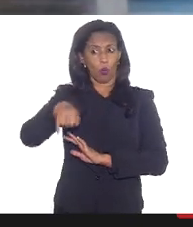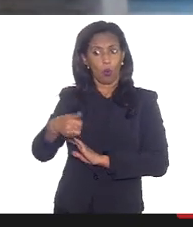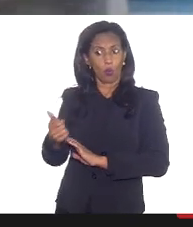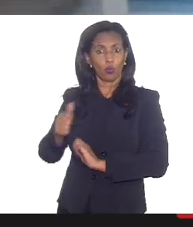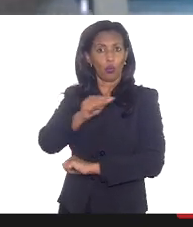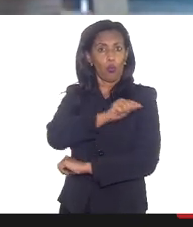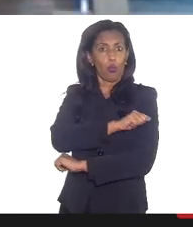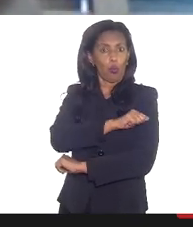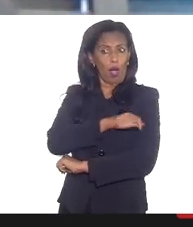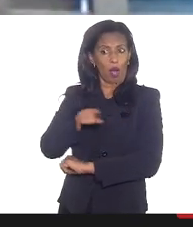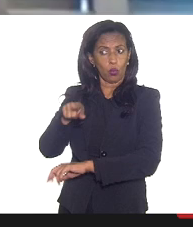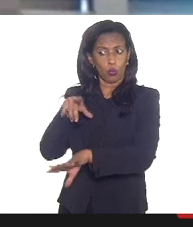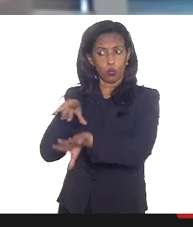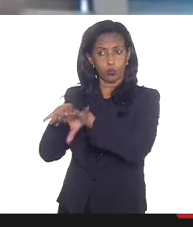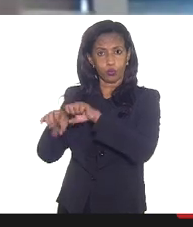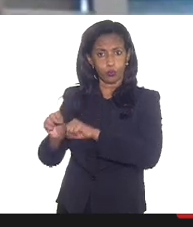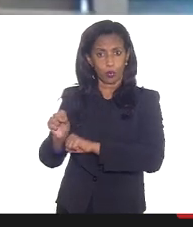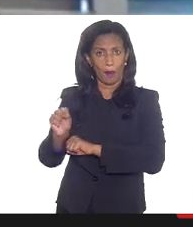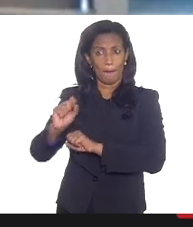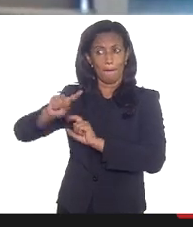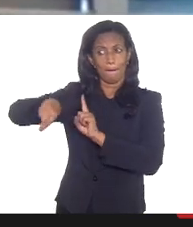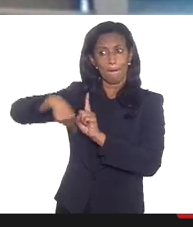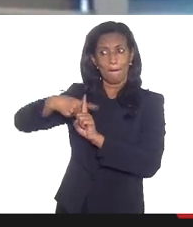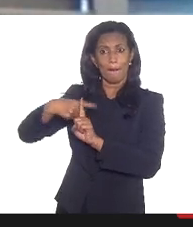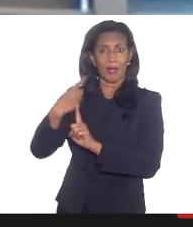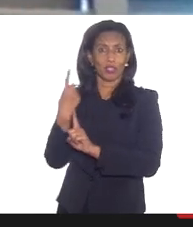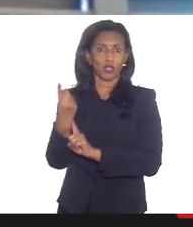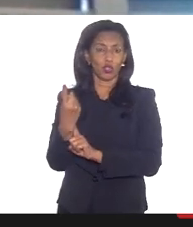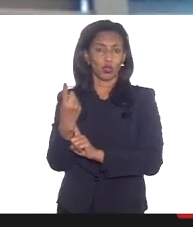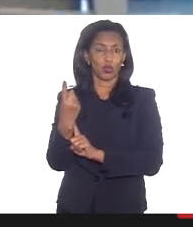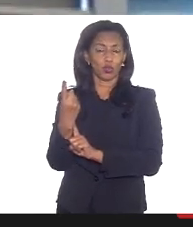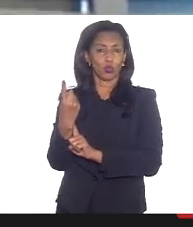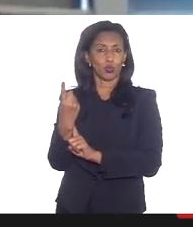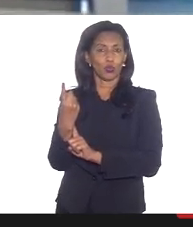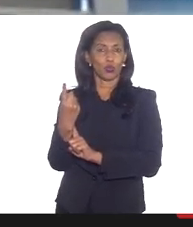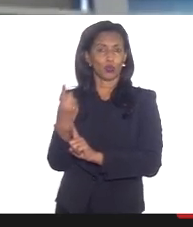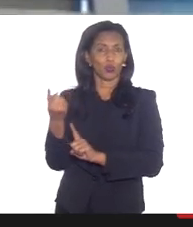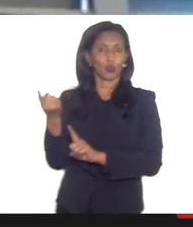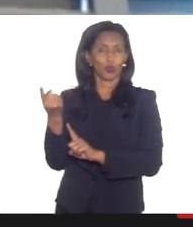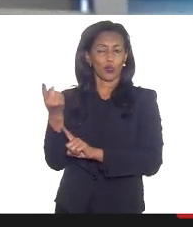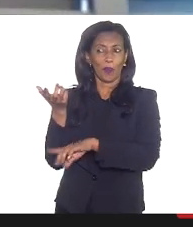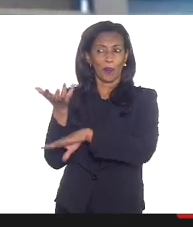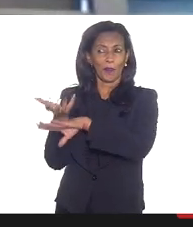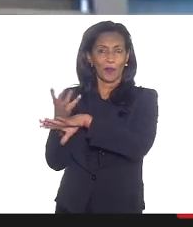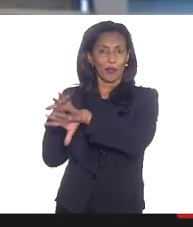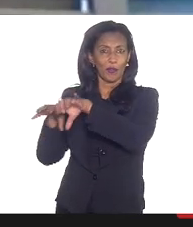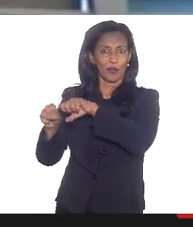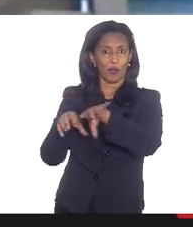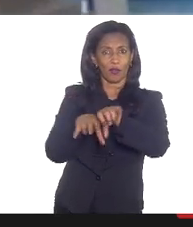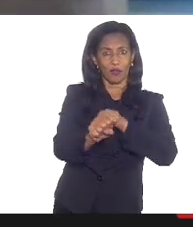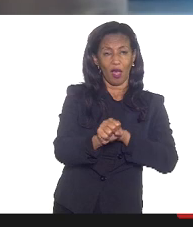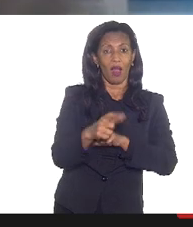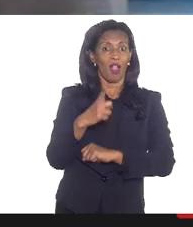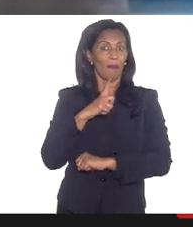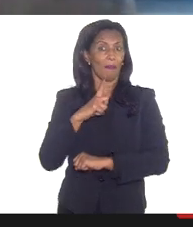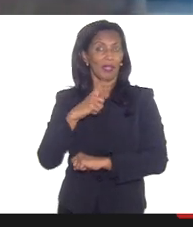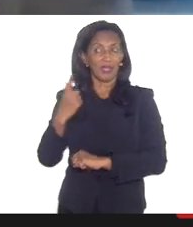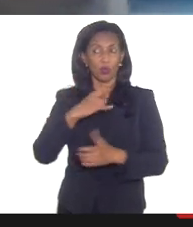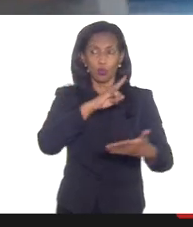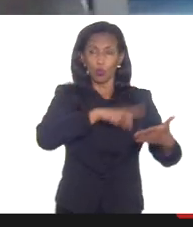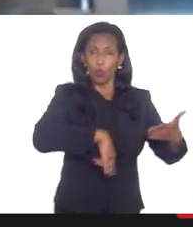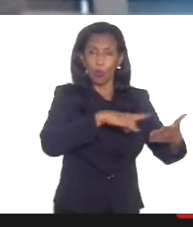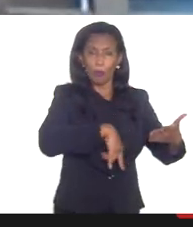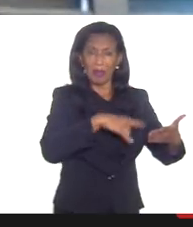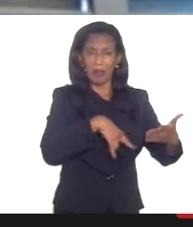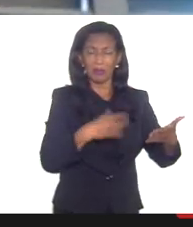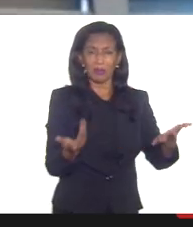cursar, o aluno concluinte cursar mais de um itinerário formativo. Então, a gente tem, na verdade, um documento que não dá conta nem